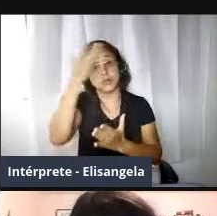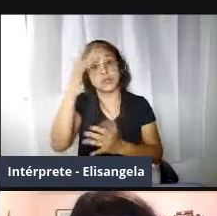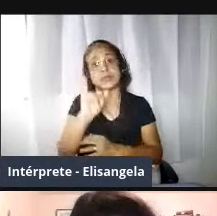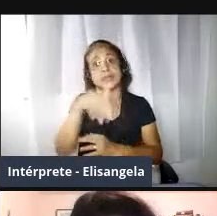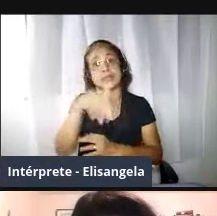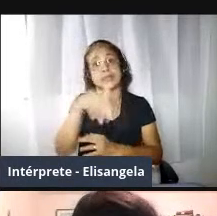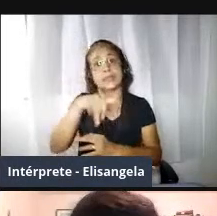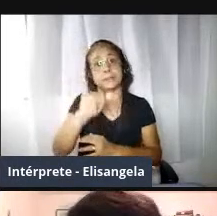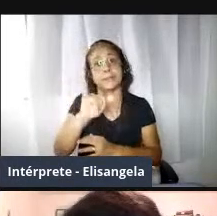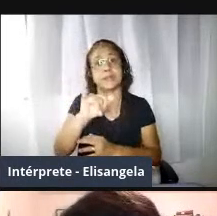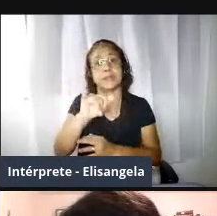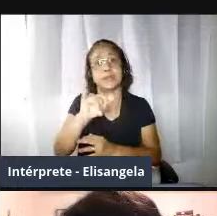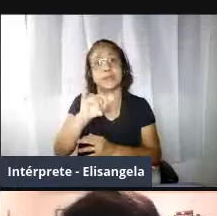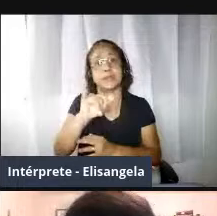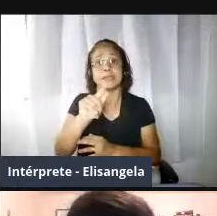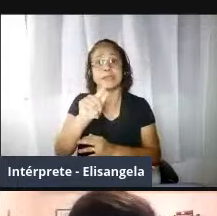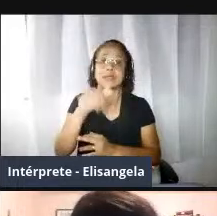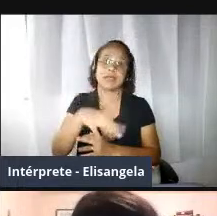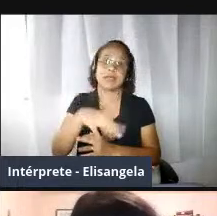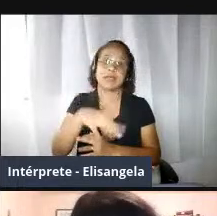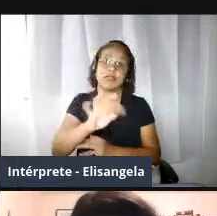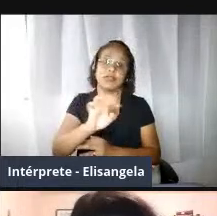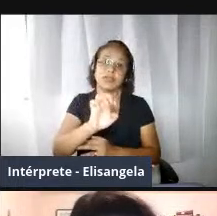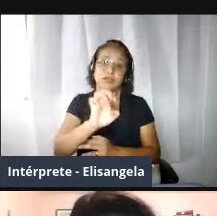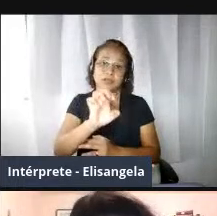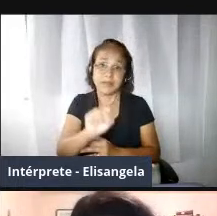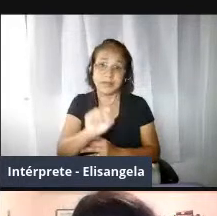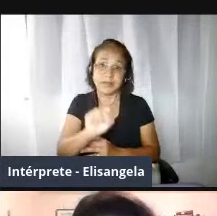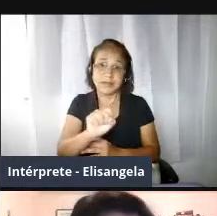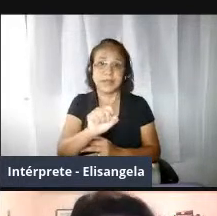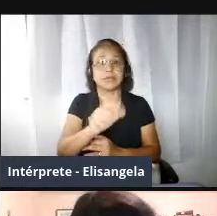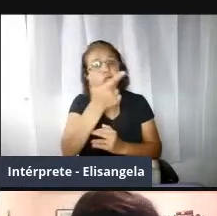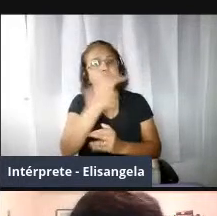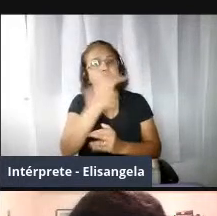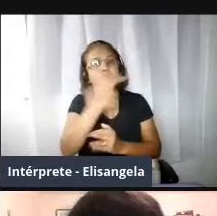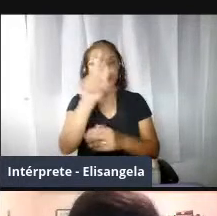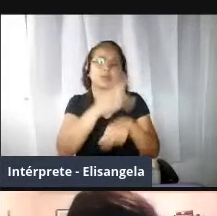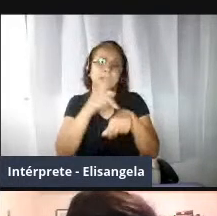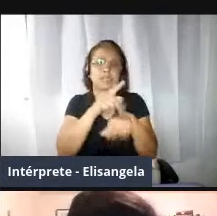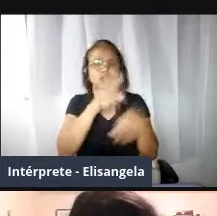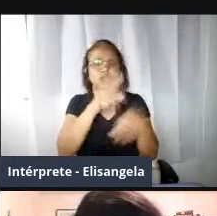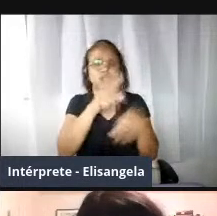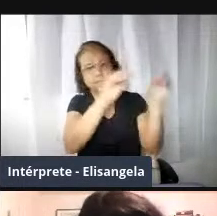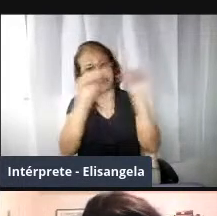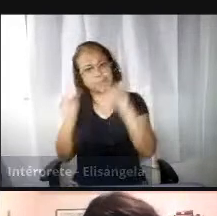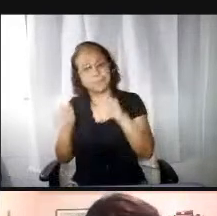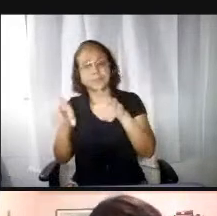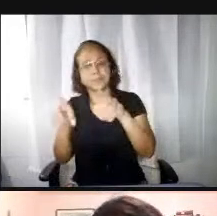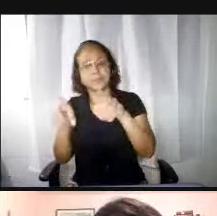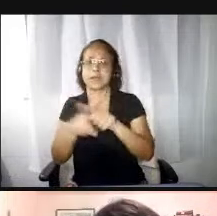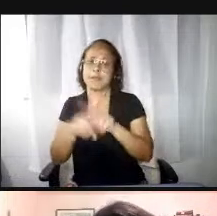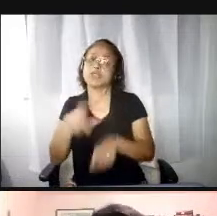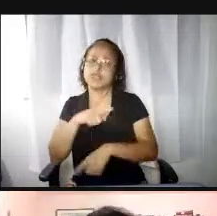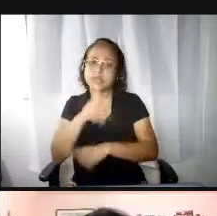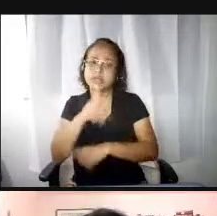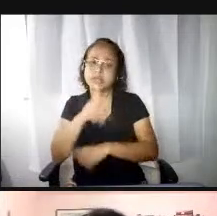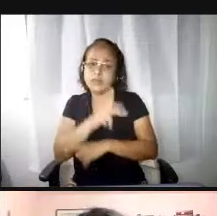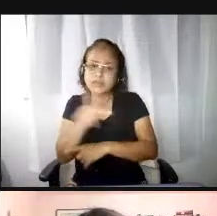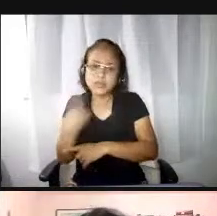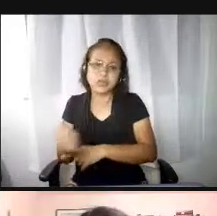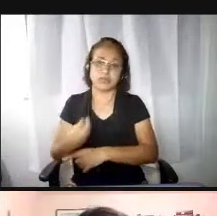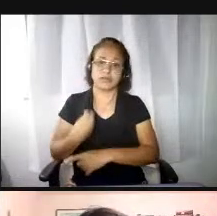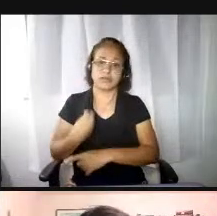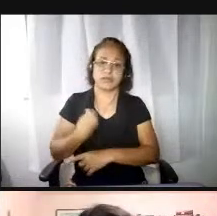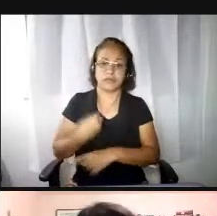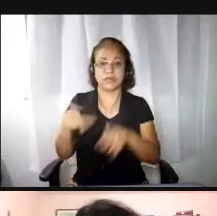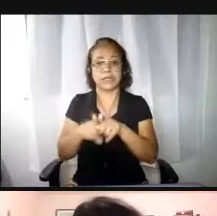né, recolhidos os depoimentos nos anos 80, final dos anos 80, então ainda tinha muitos professores vivos e alunos, né, ex-alunos, e com a